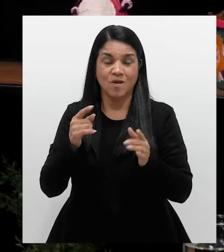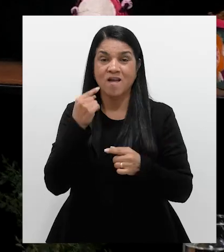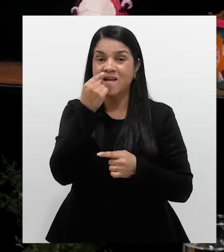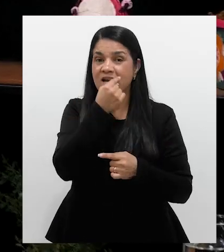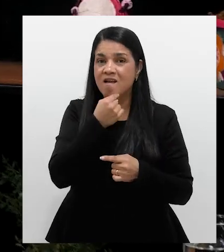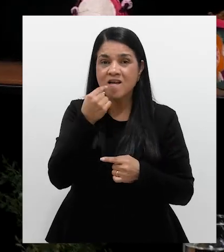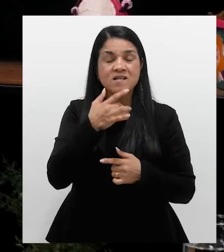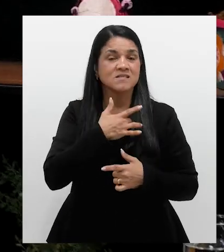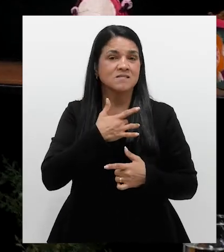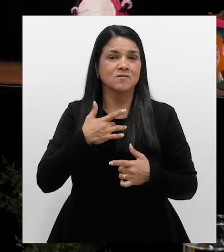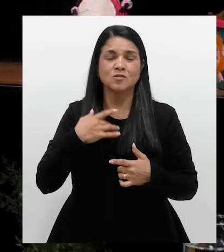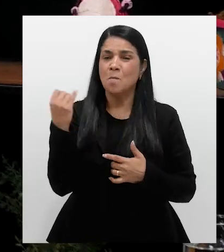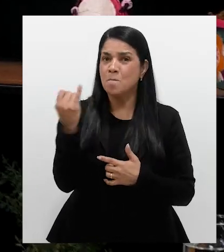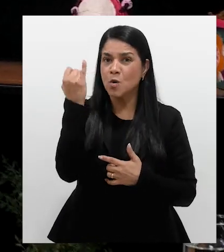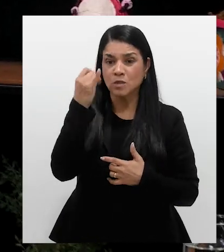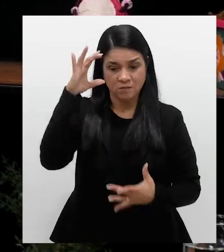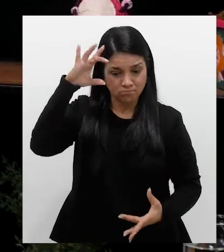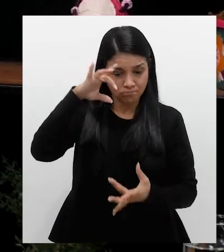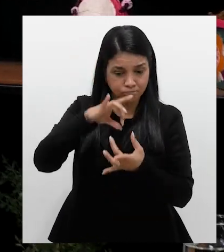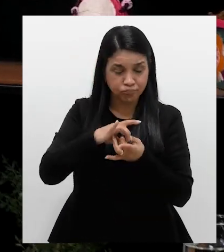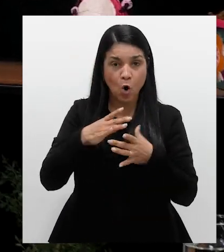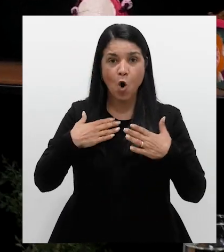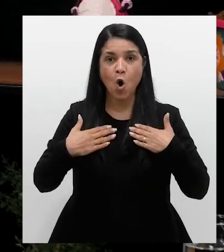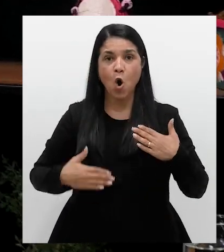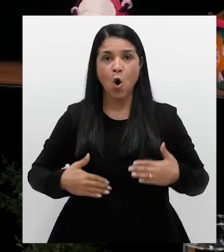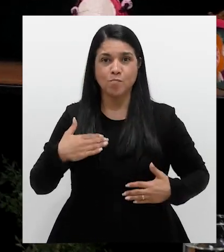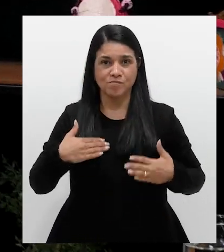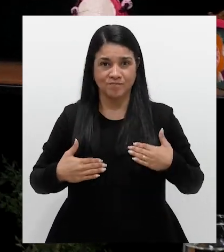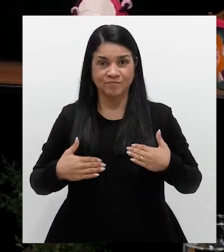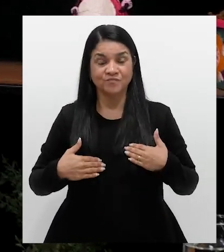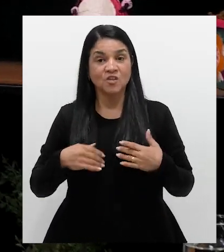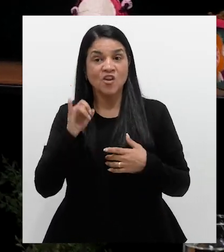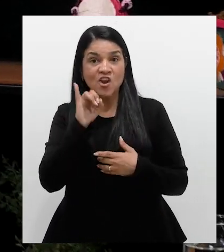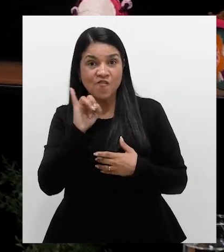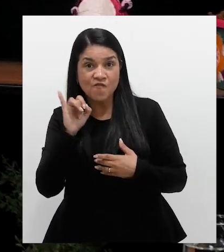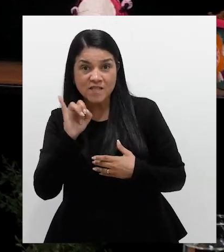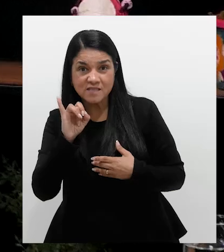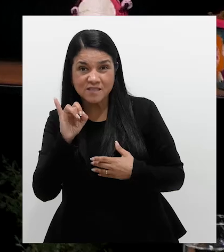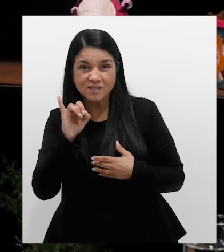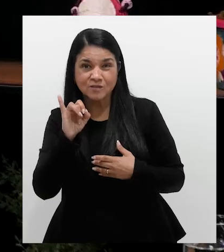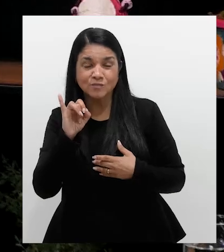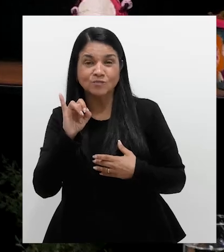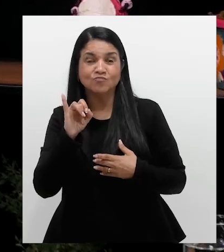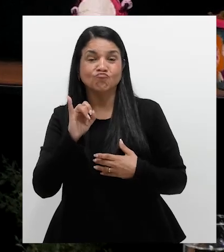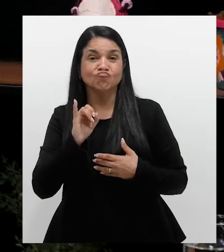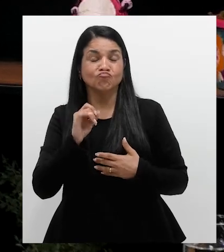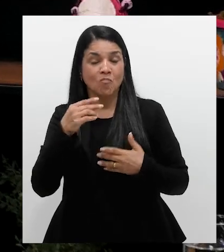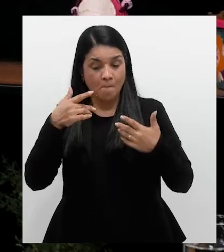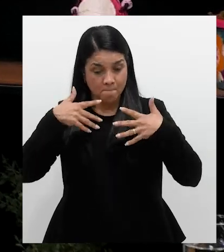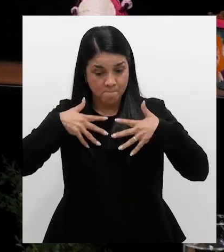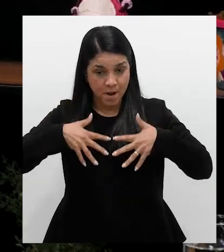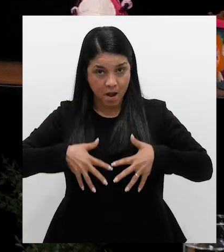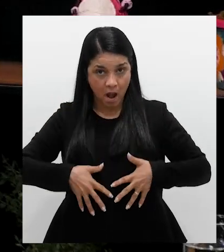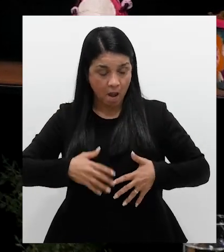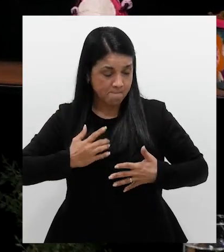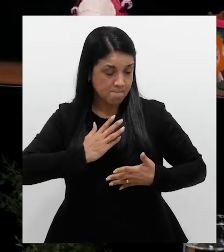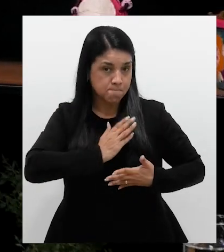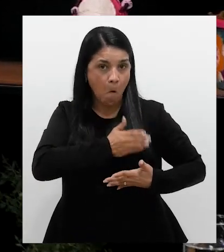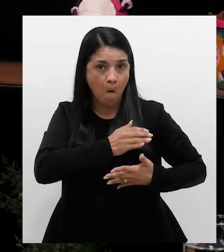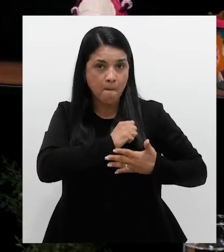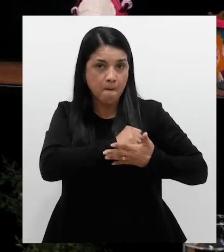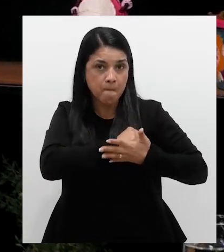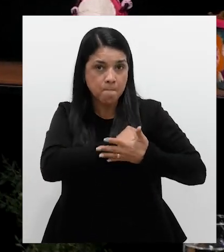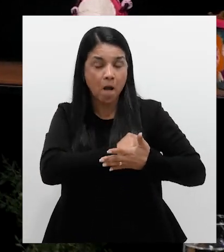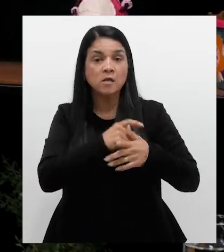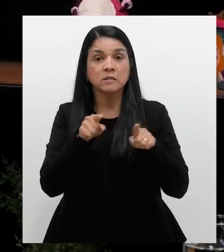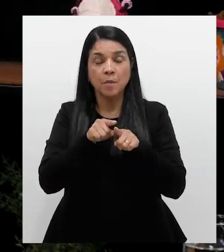saúde bucal ela é importante para a saúde sistêmica. A gente está falando de focos infecciosos, onde provocam problemas cardíacos fatais, onde